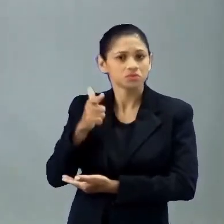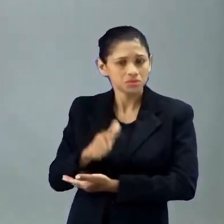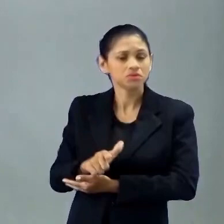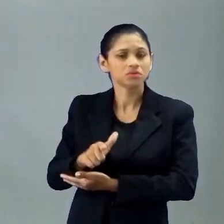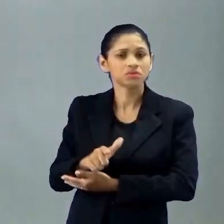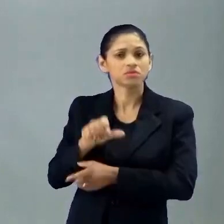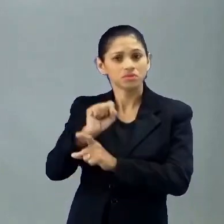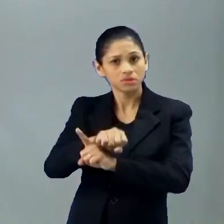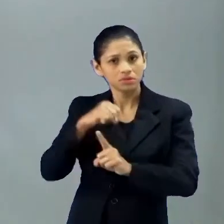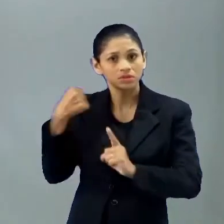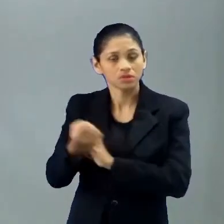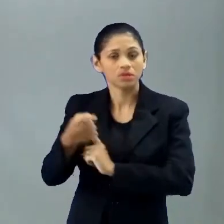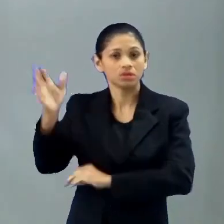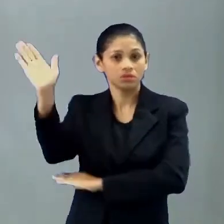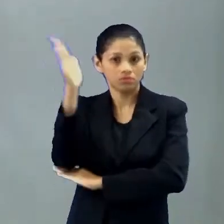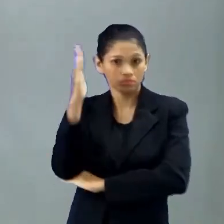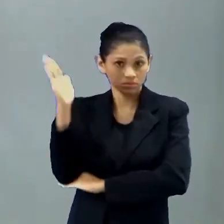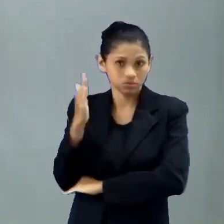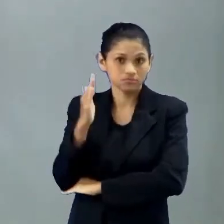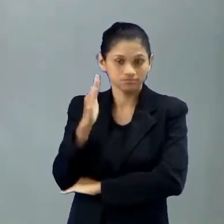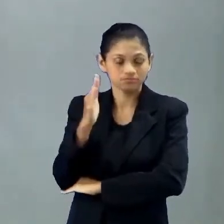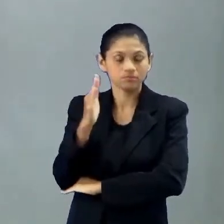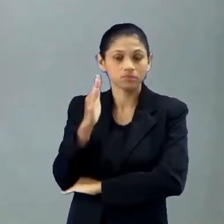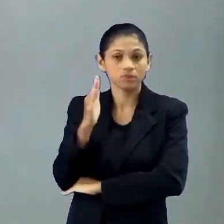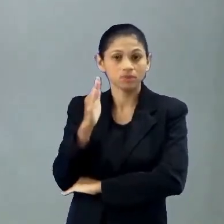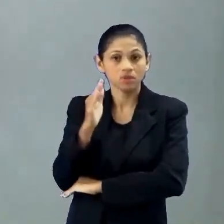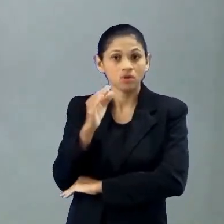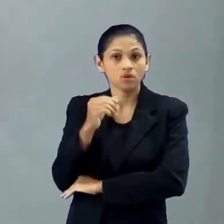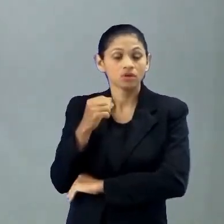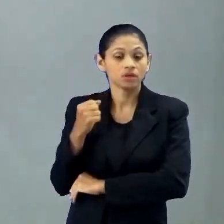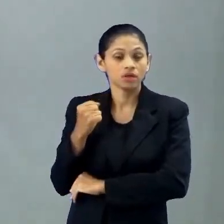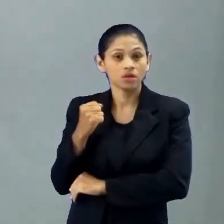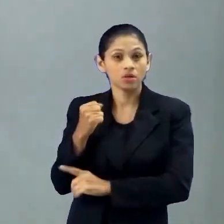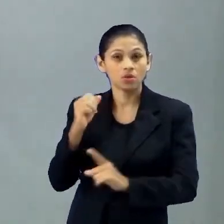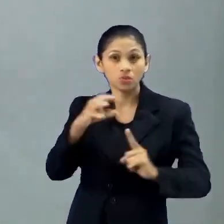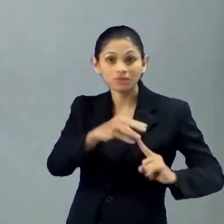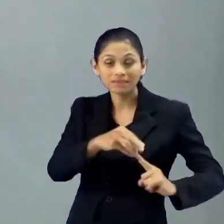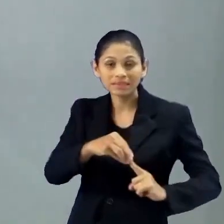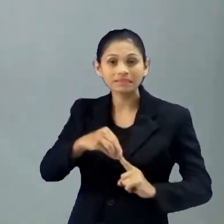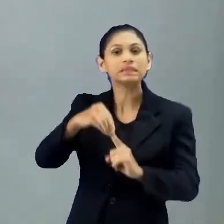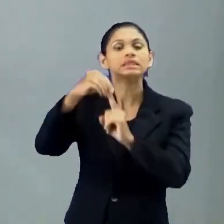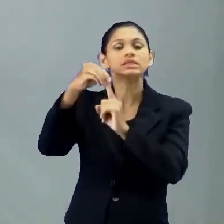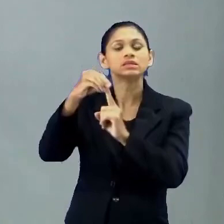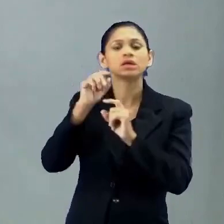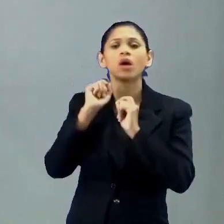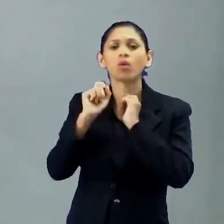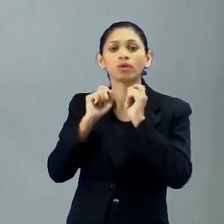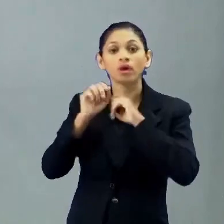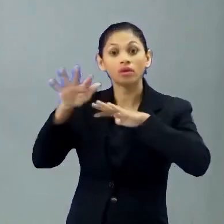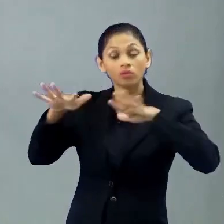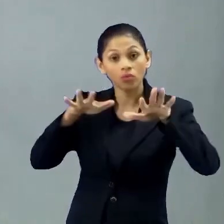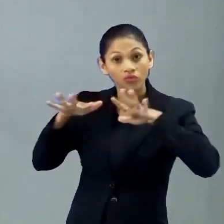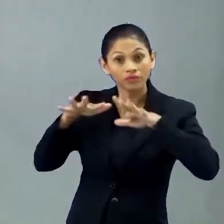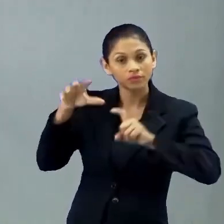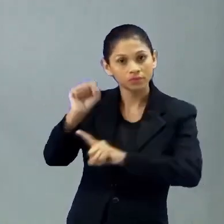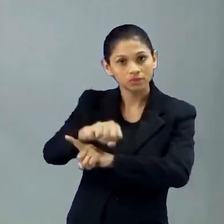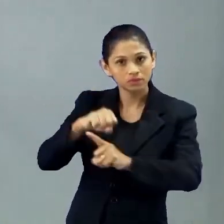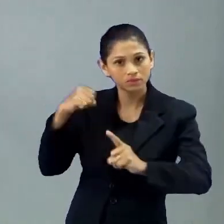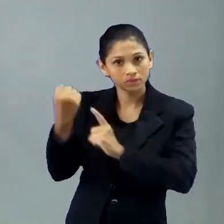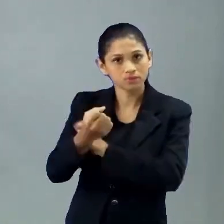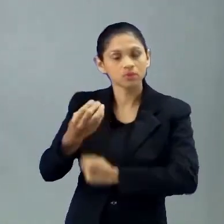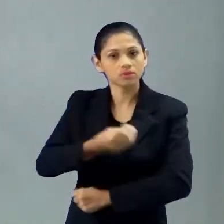quero frisar a organização dos movimentos sociais existentes no país e